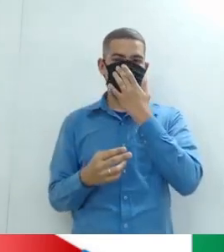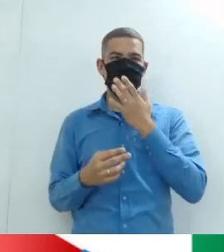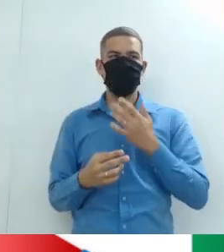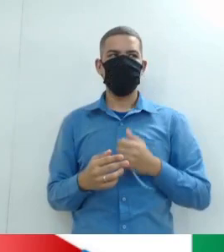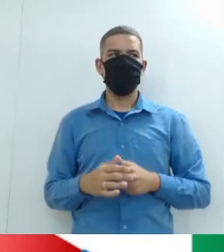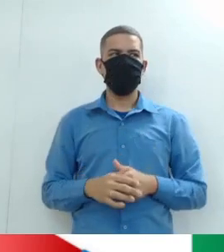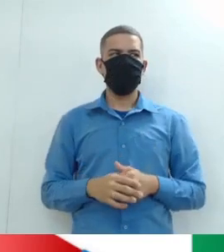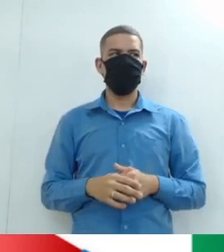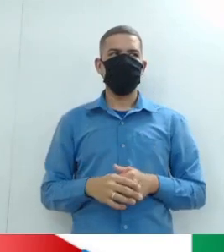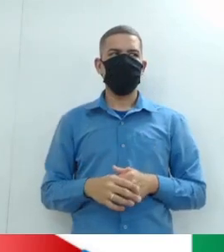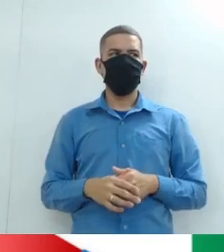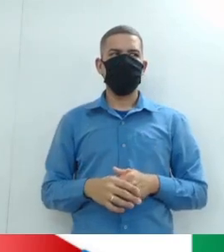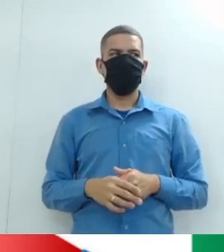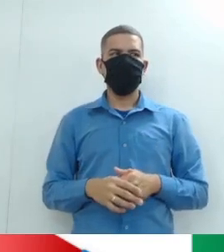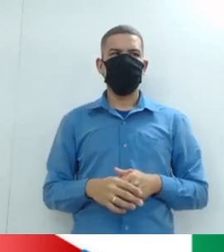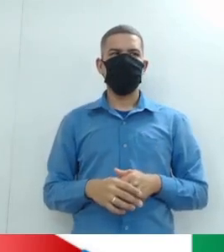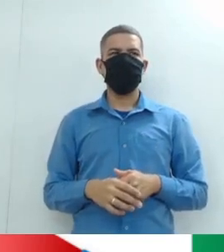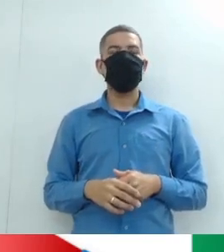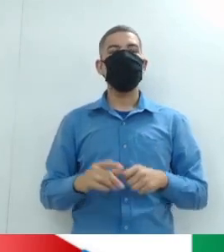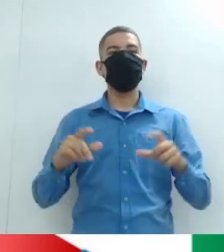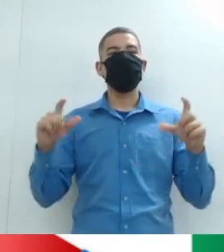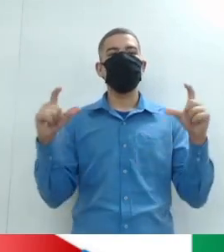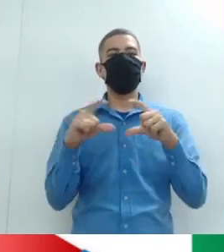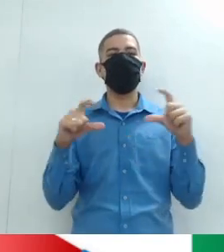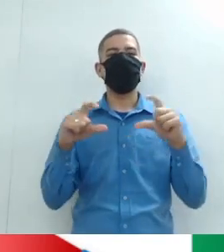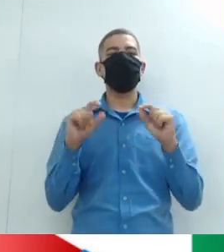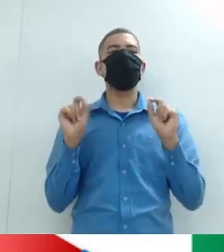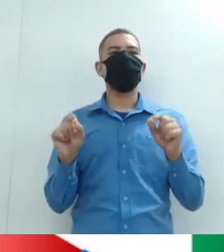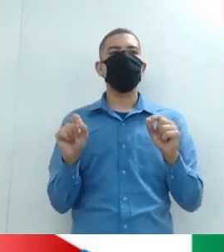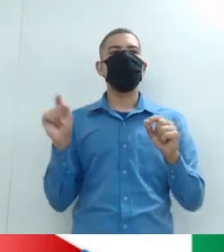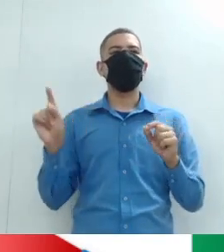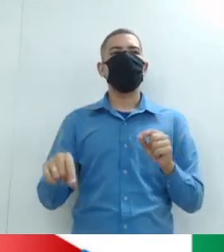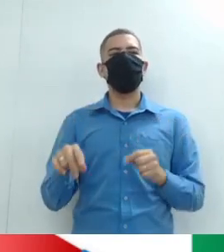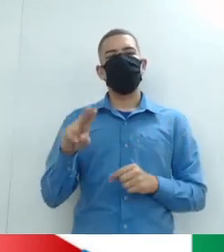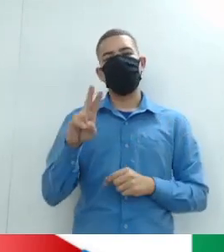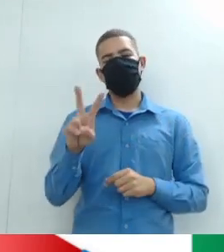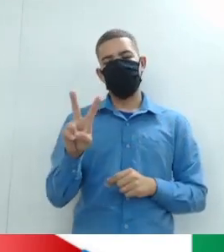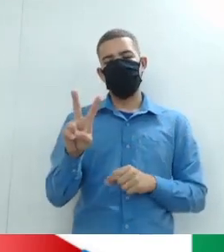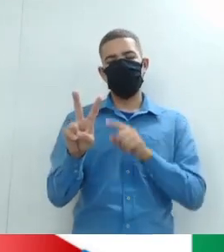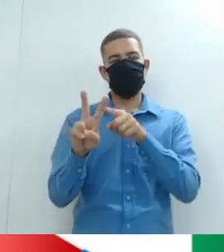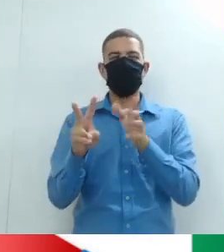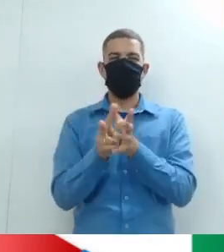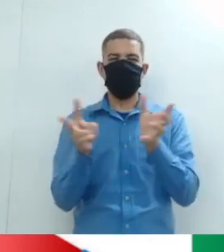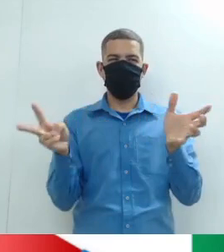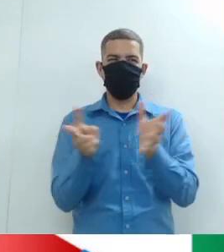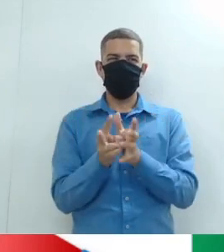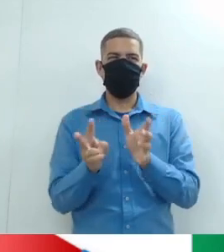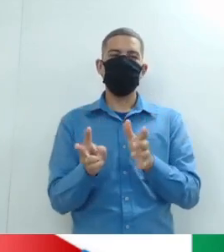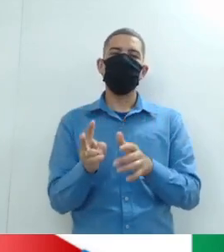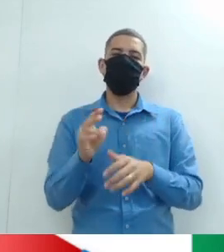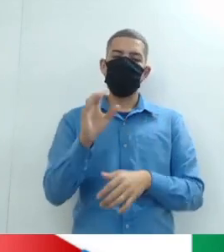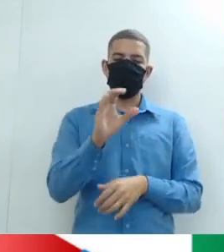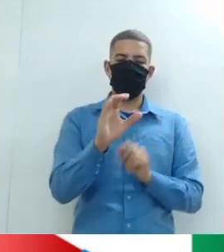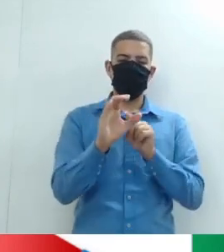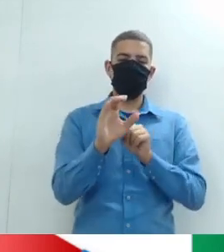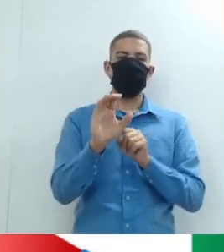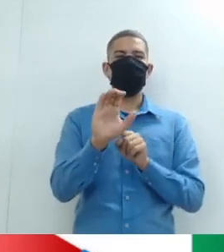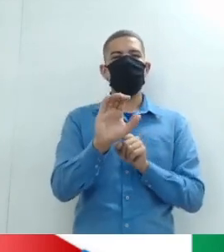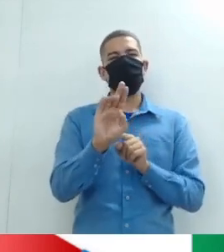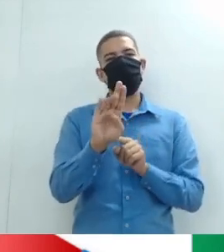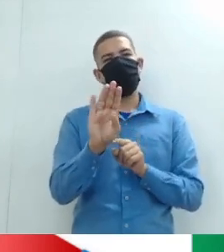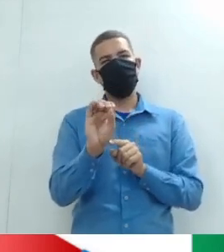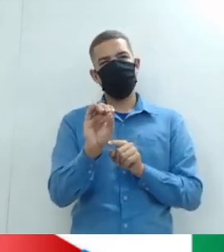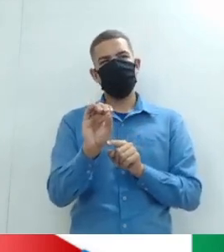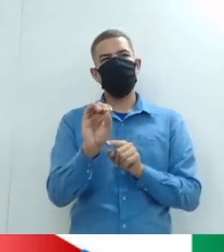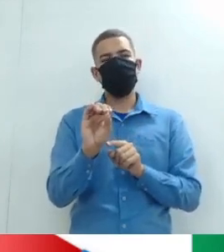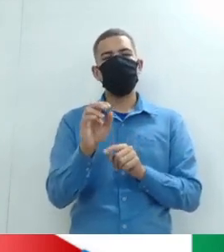vem comigo bem devagarinho. A fórmula para ele é essa aí, ó. V de volume do cubo é igual a elevado ao cubo,